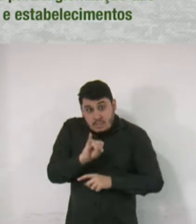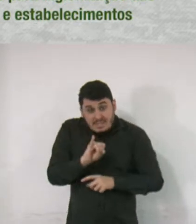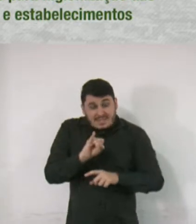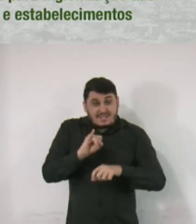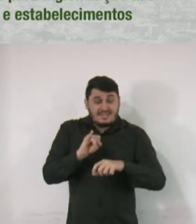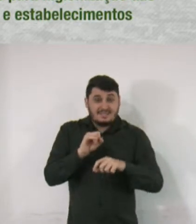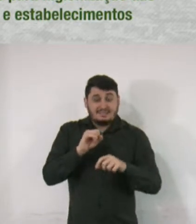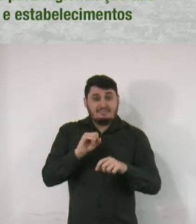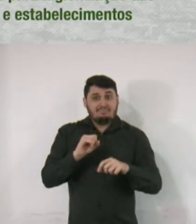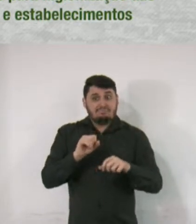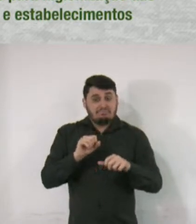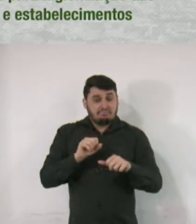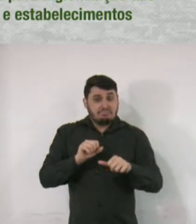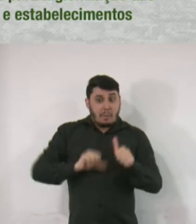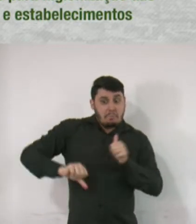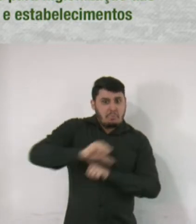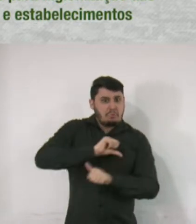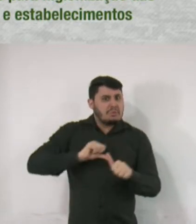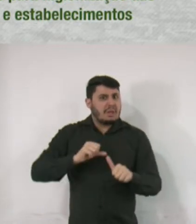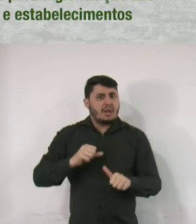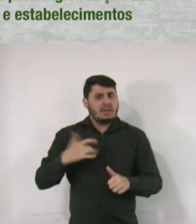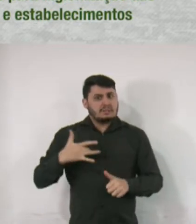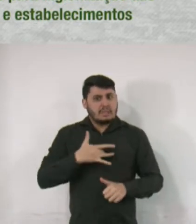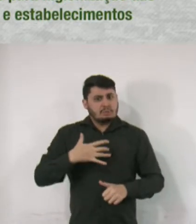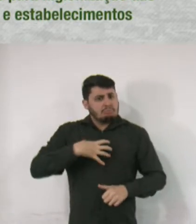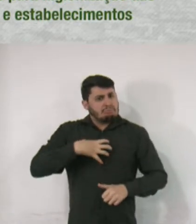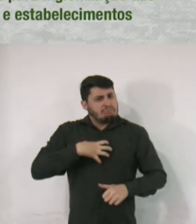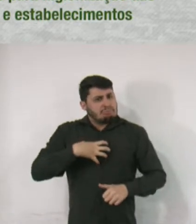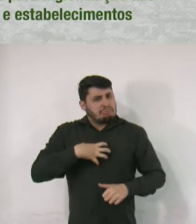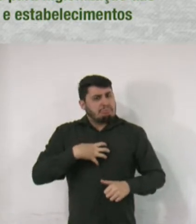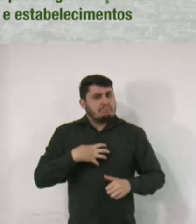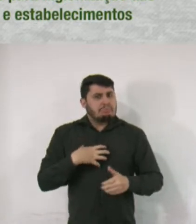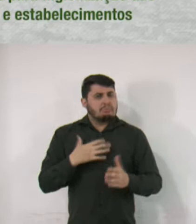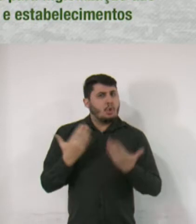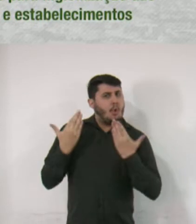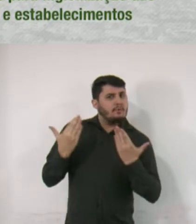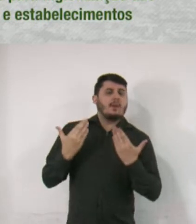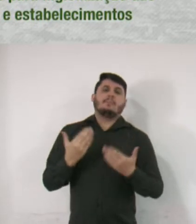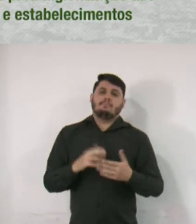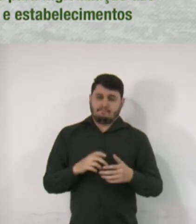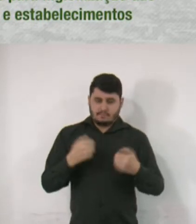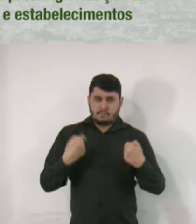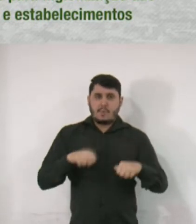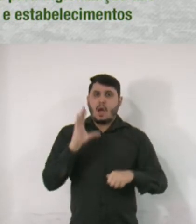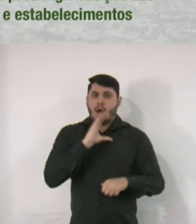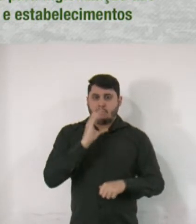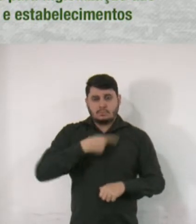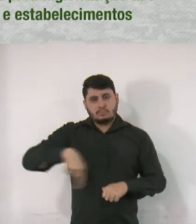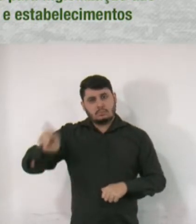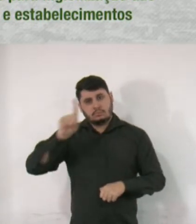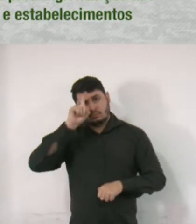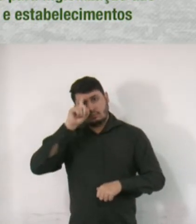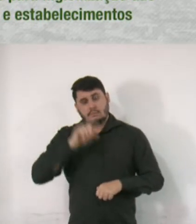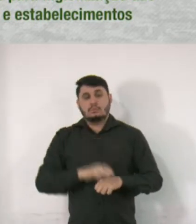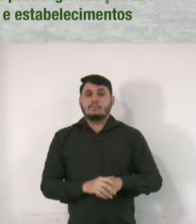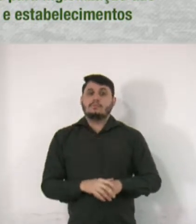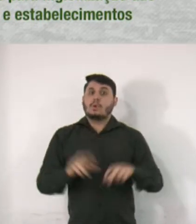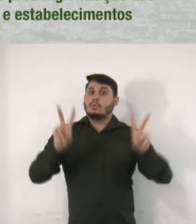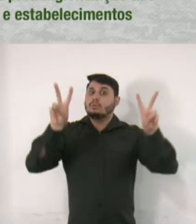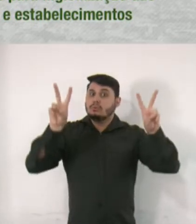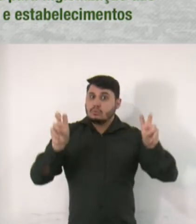temperatura e dos próprios funcionários. Em relação aos lojistas, os permissionários e os estabelecimentos privados,